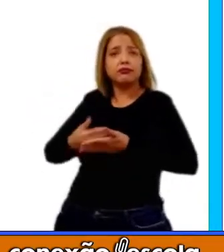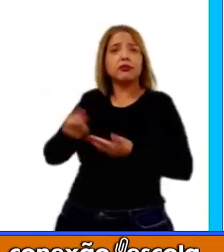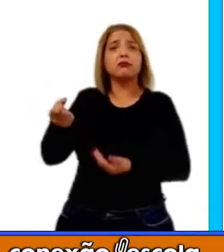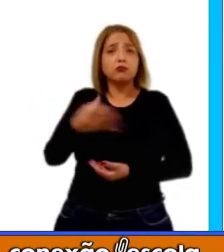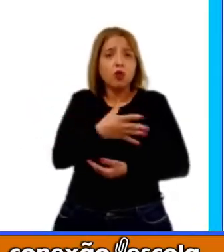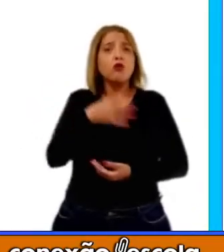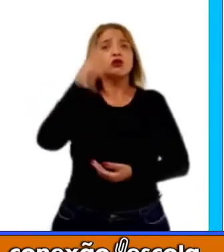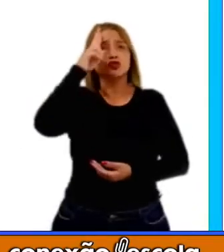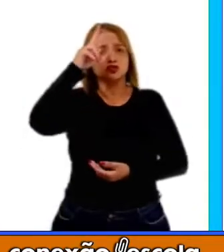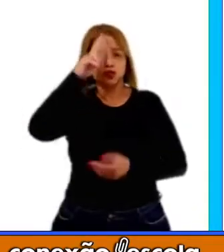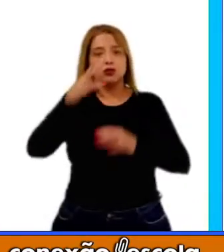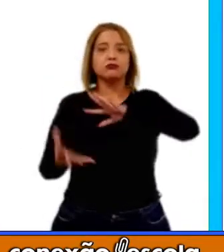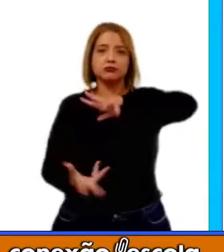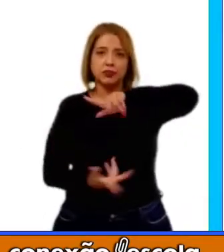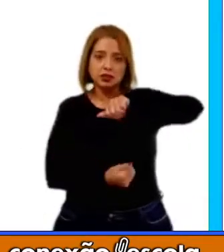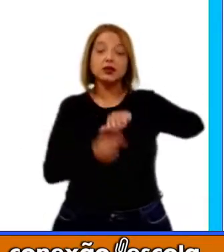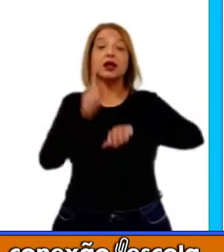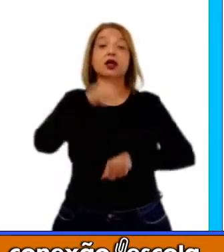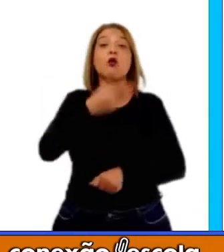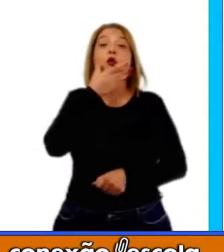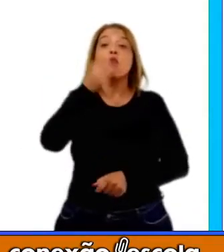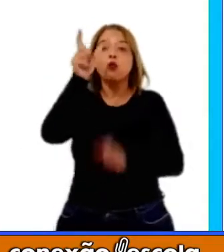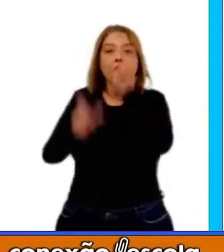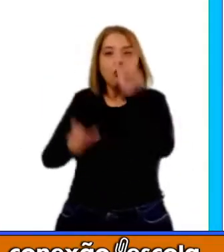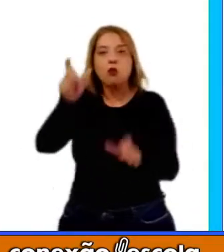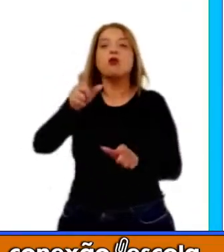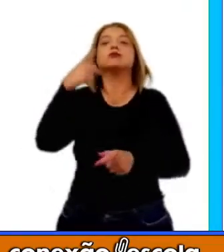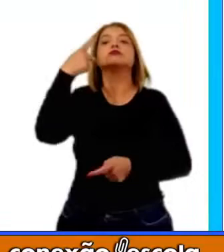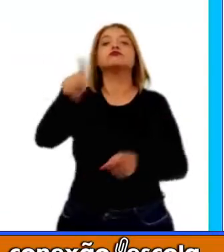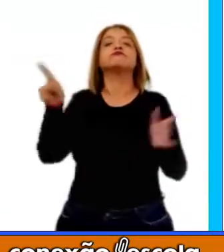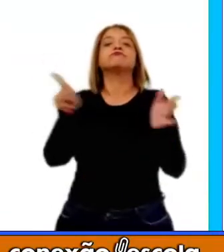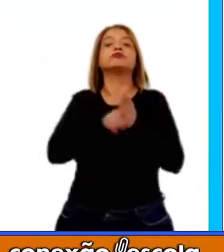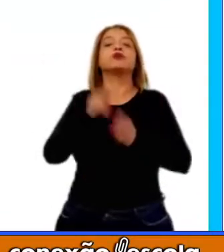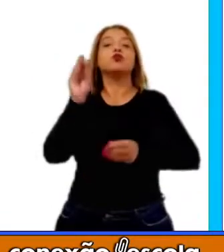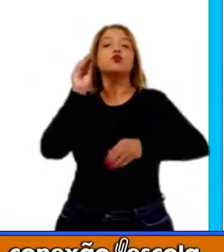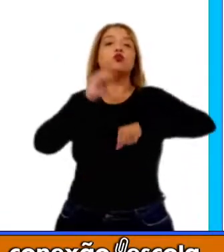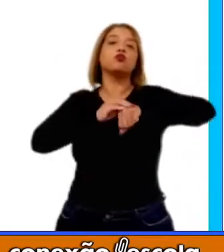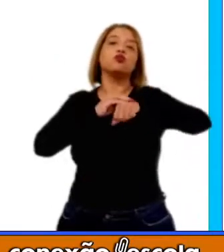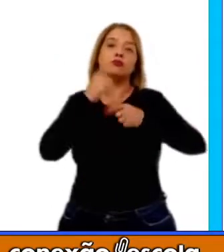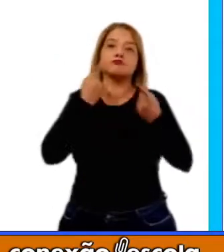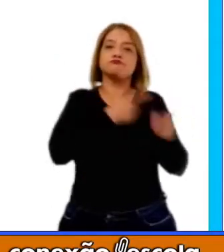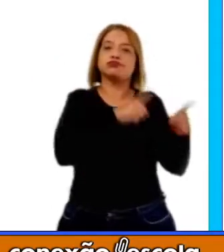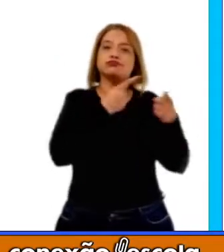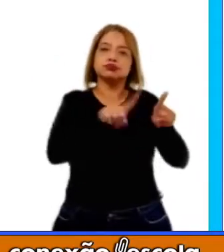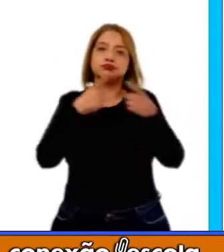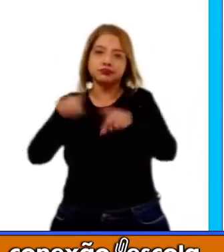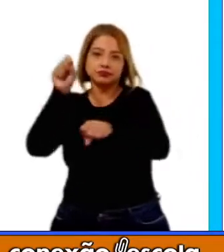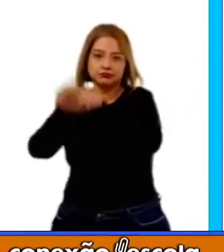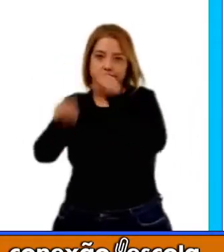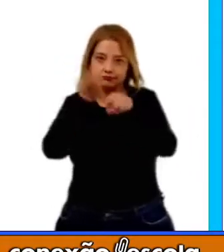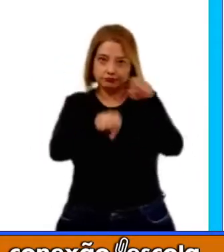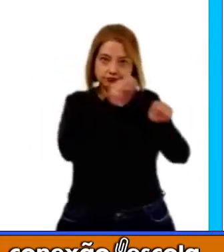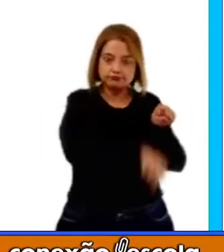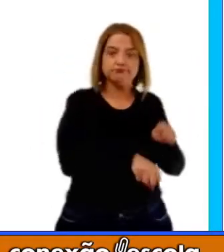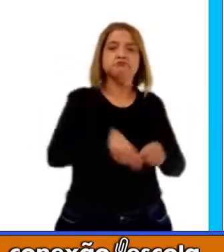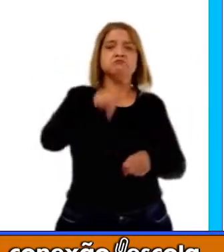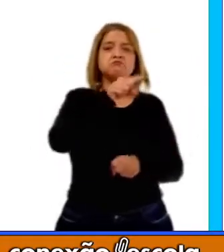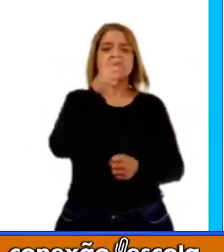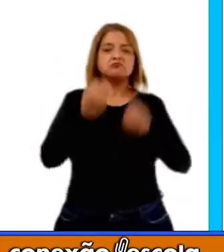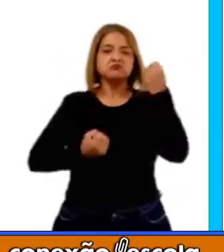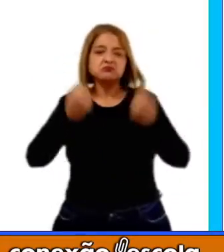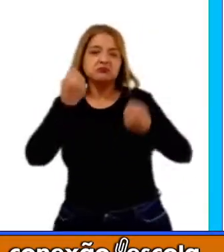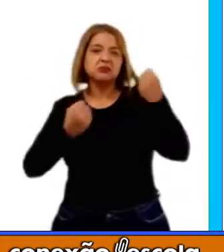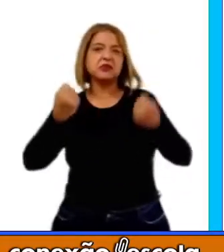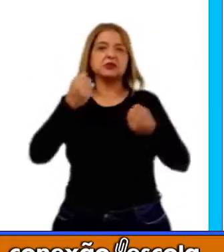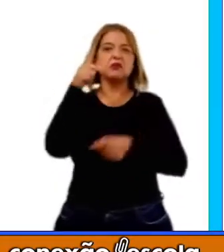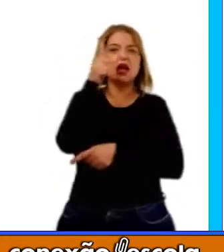E o homem é o principal vilão desse aumento na temperatura. As indústrias poluidoras, a queima de combustíveis fósseis